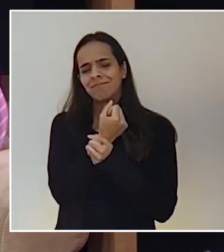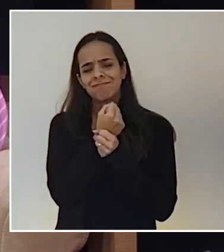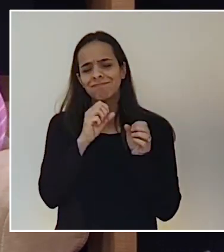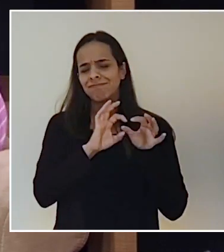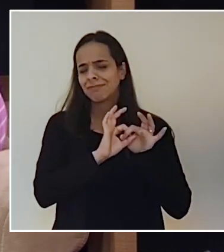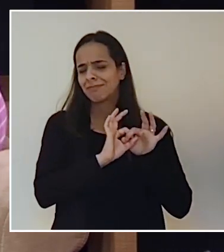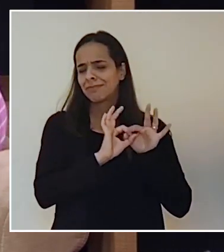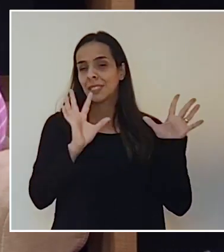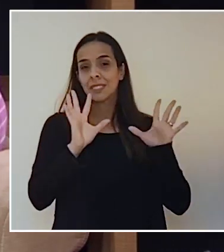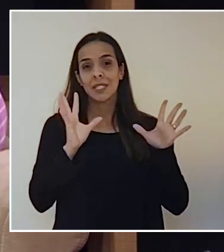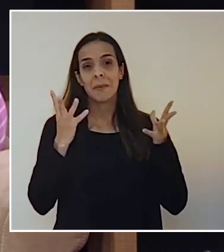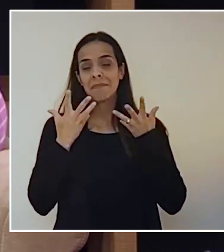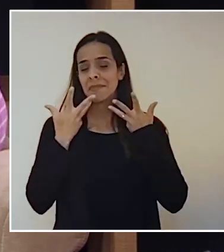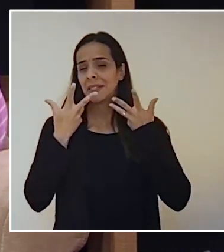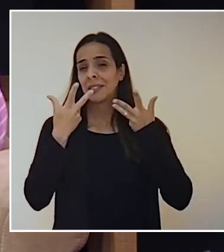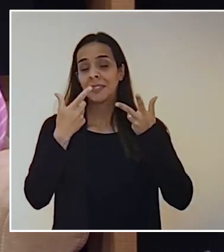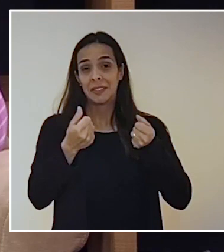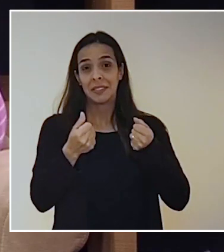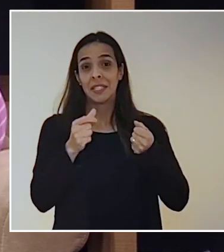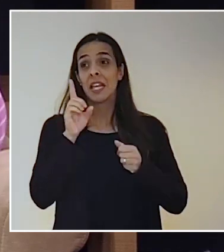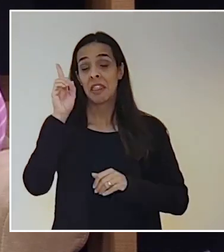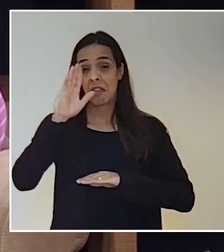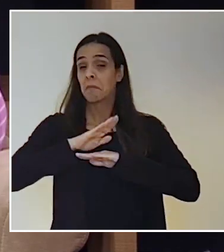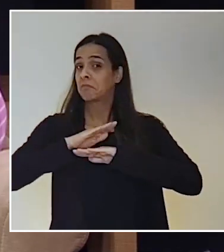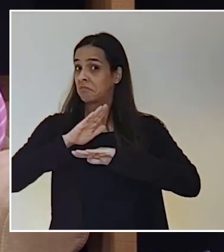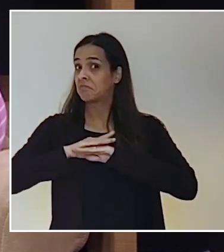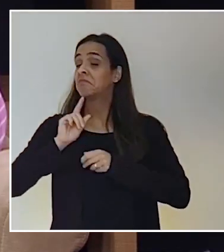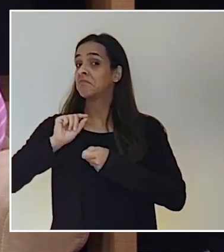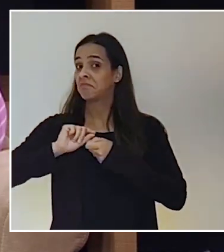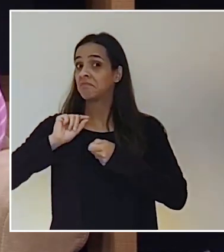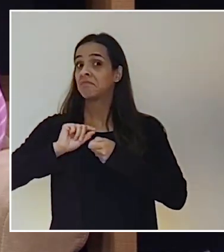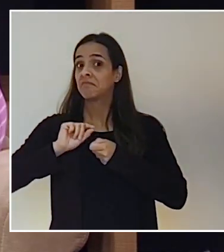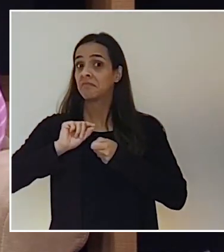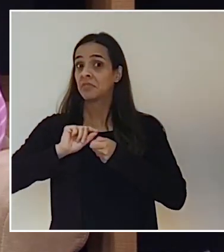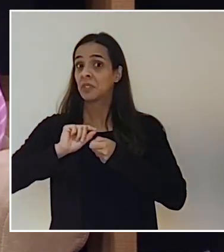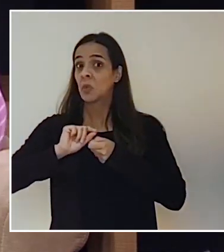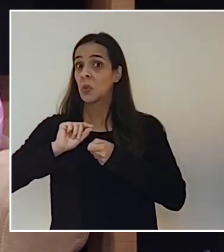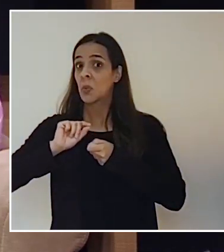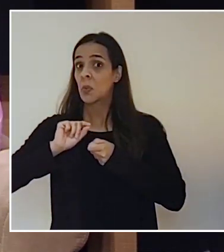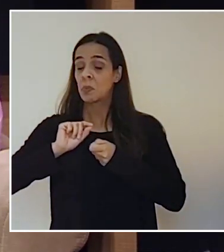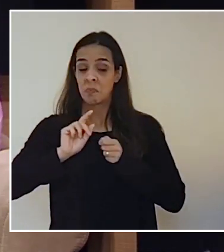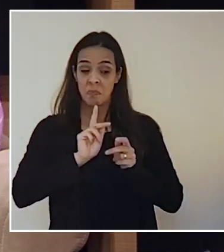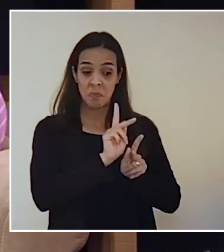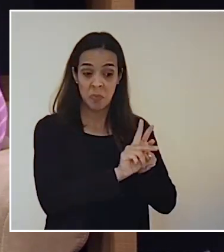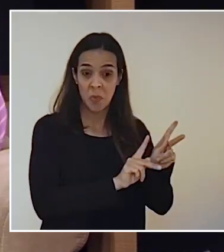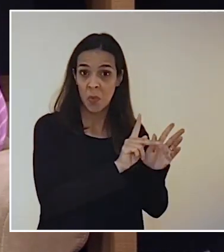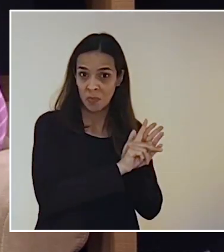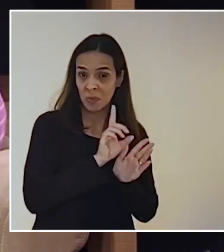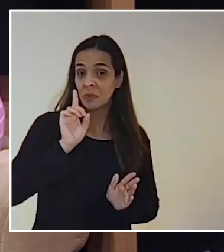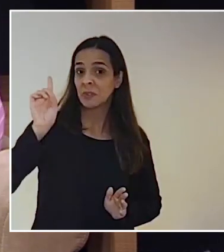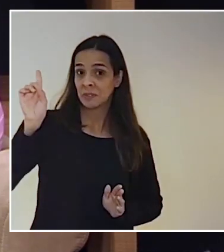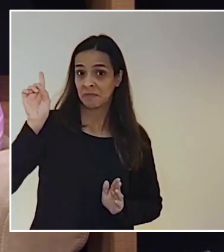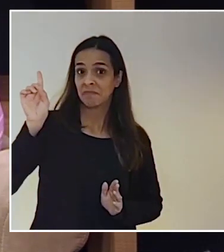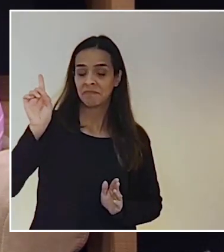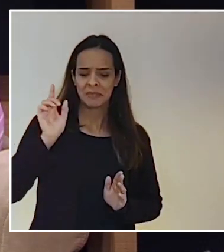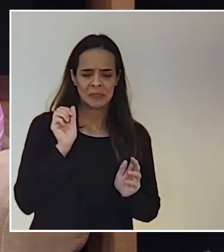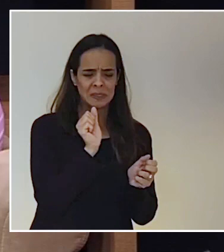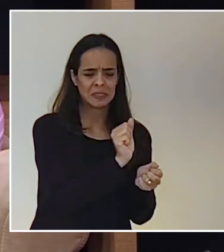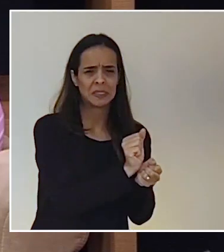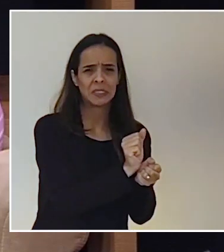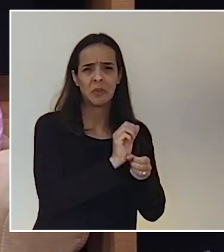realizada por Deus ao seu povo que estava cativo na Babilônia 70